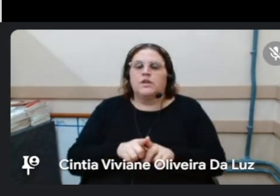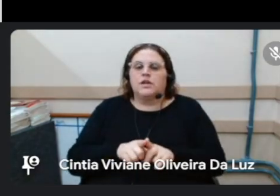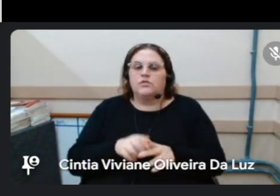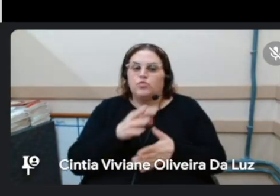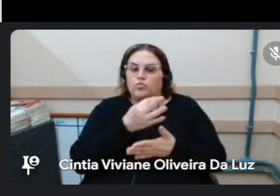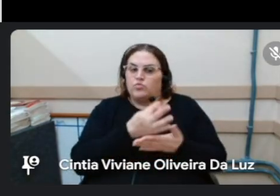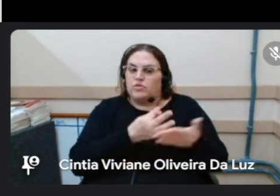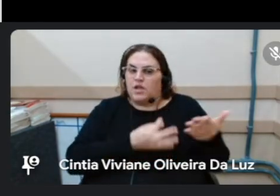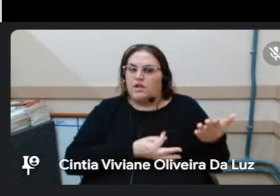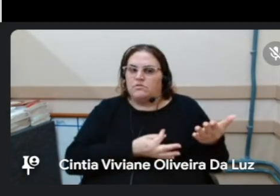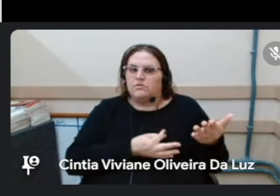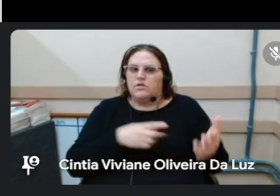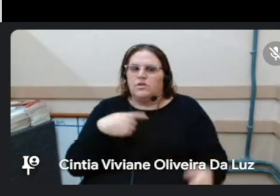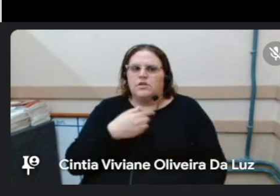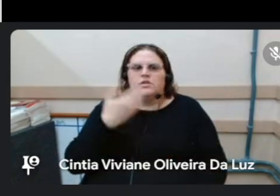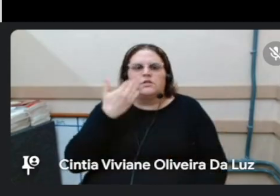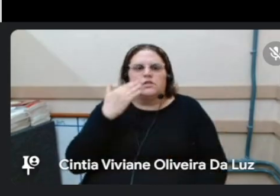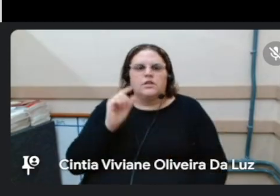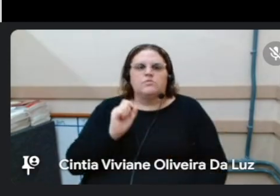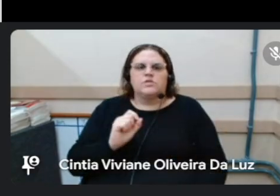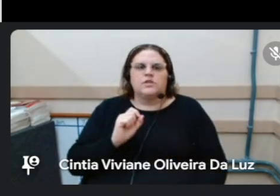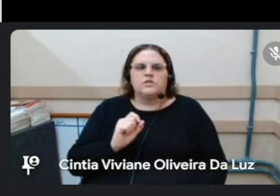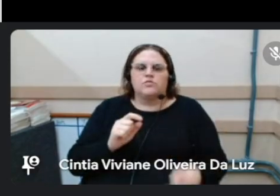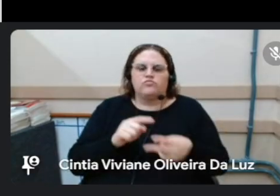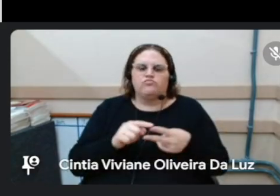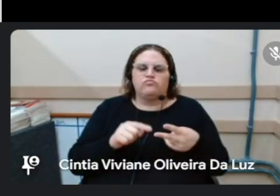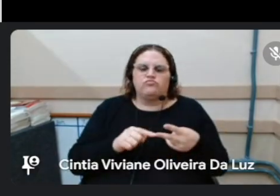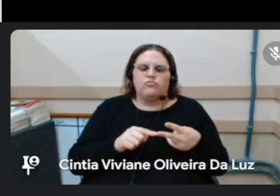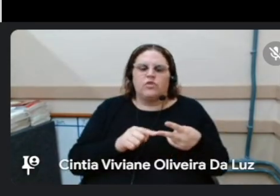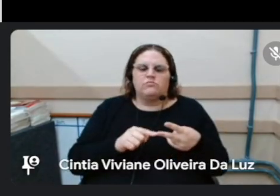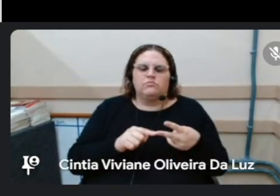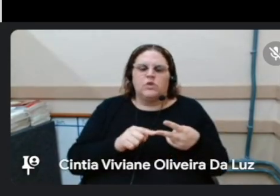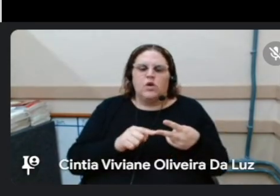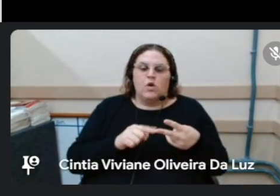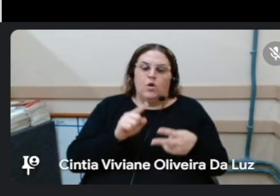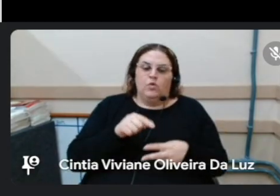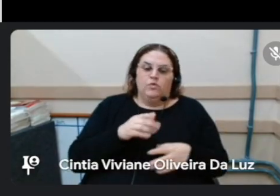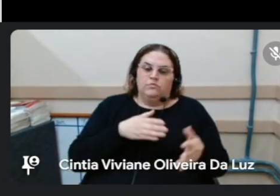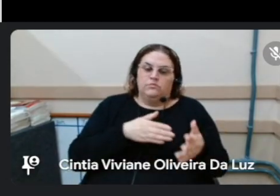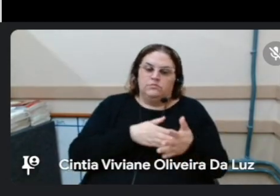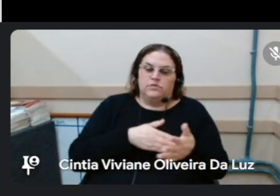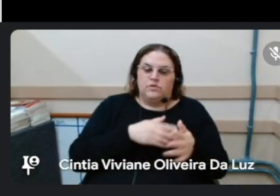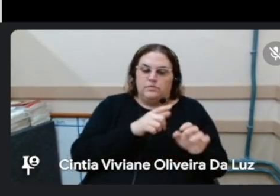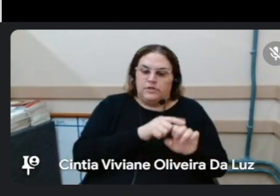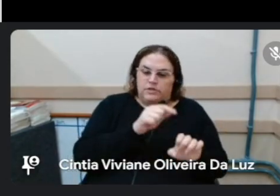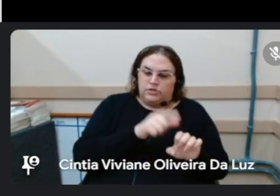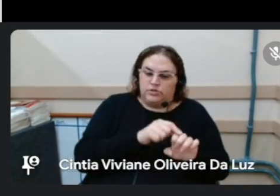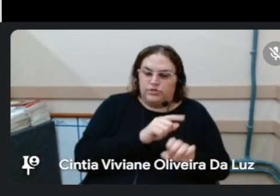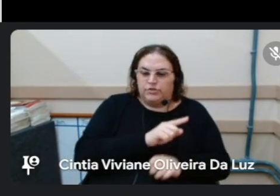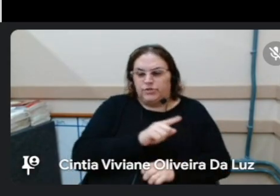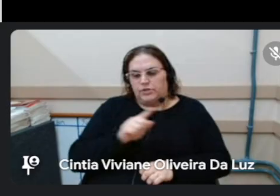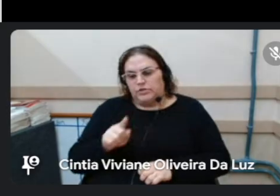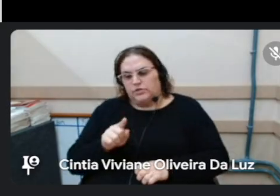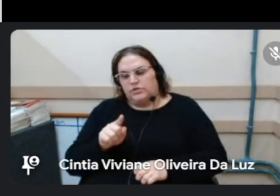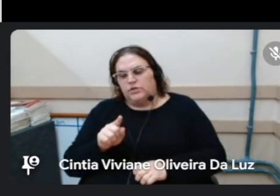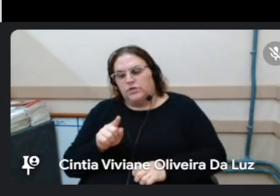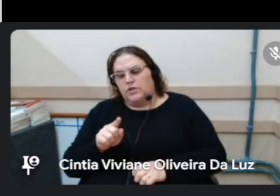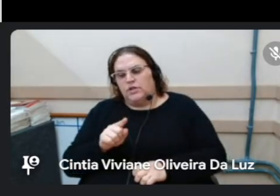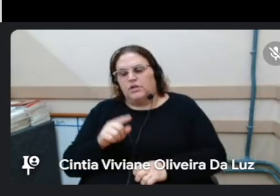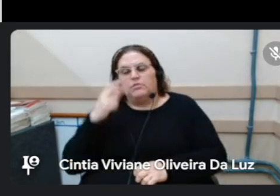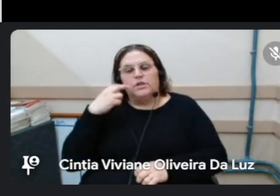considera que são dois imperativos né contemporâneos o imperativo do empreendedorismo e o imperativo da cultura digital